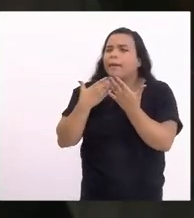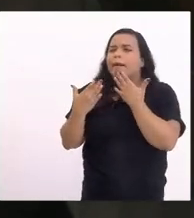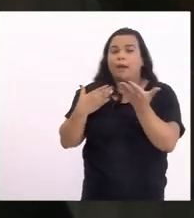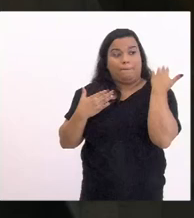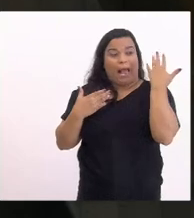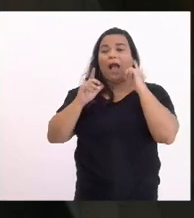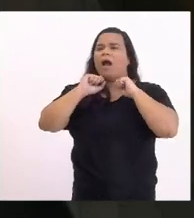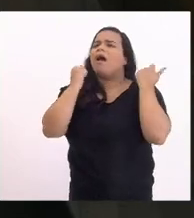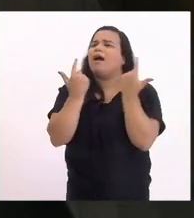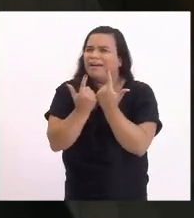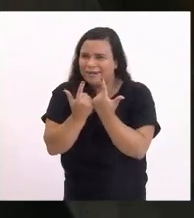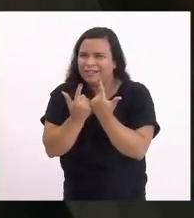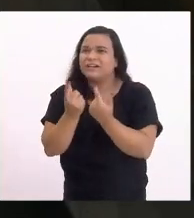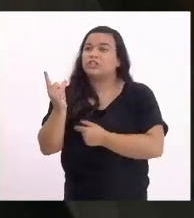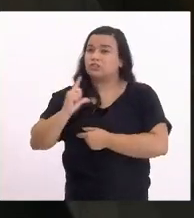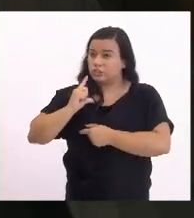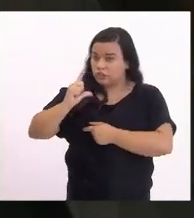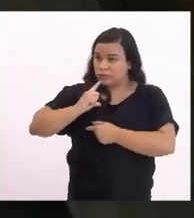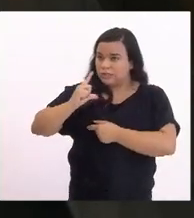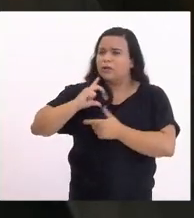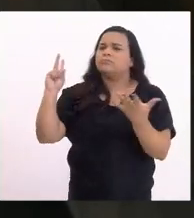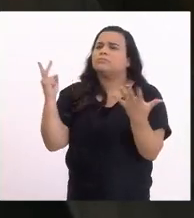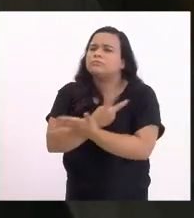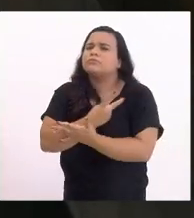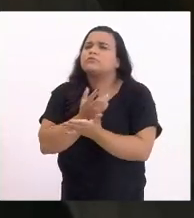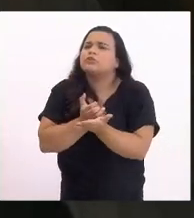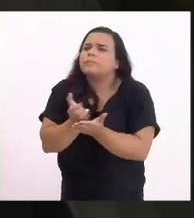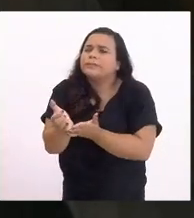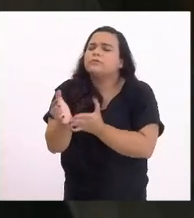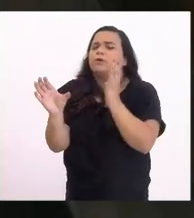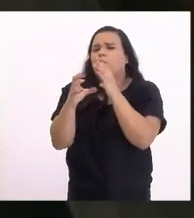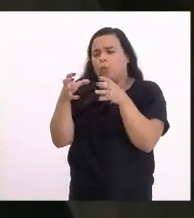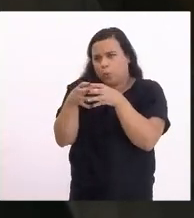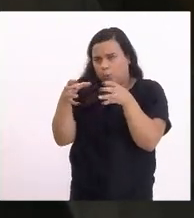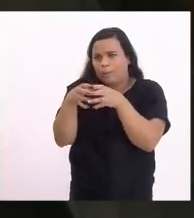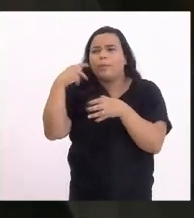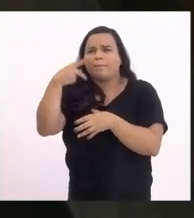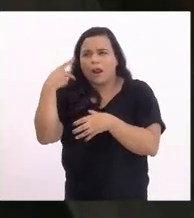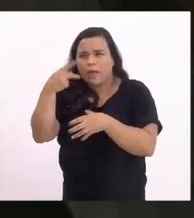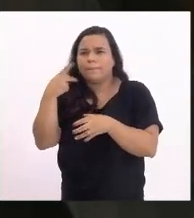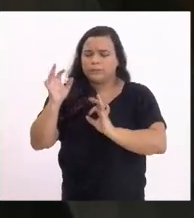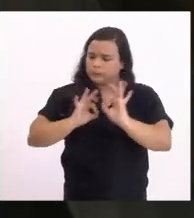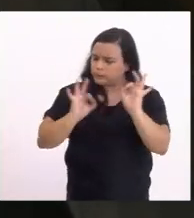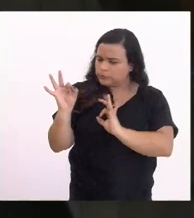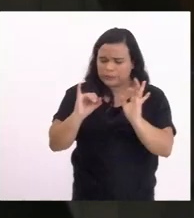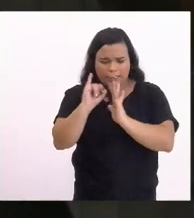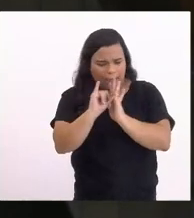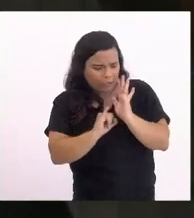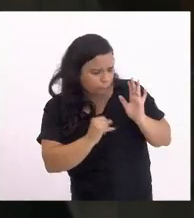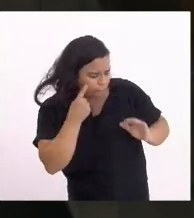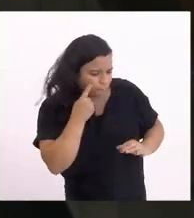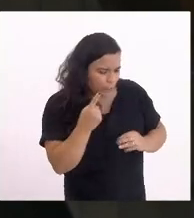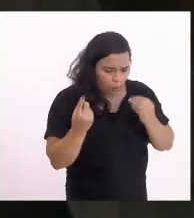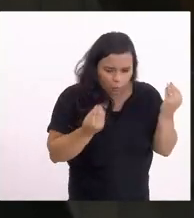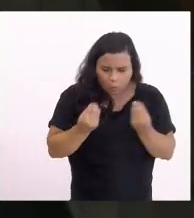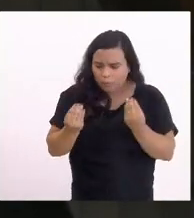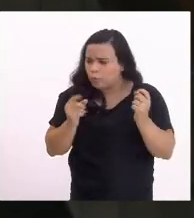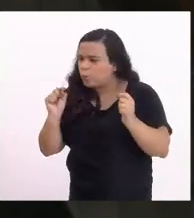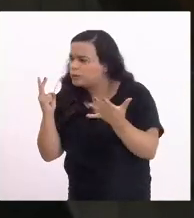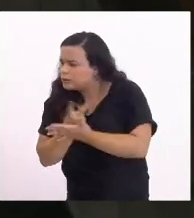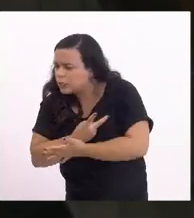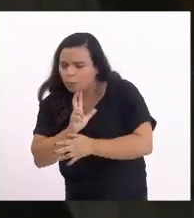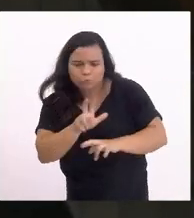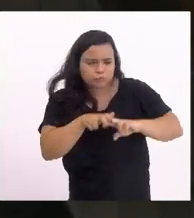ocasião, instaurou uma comissão parlamentar de inquérito, para tentar entender as